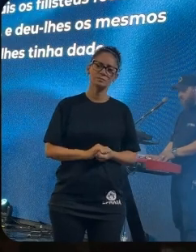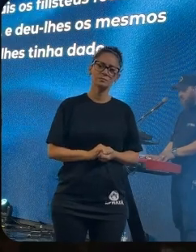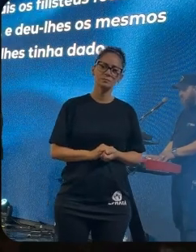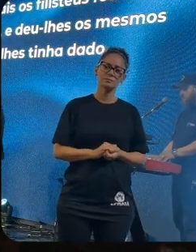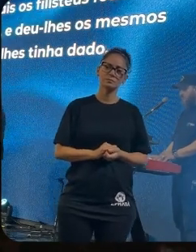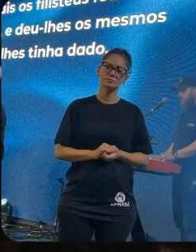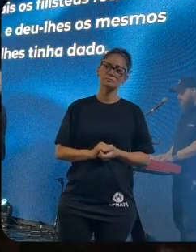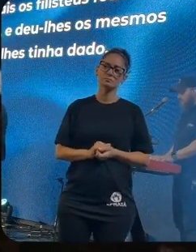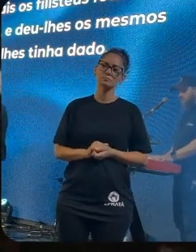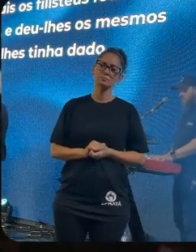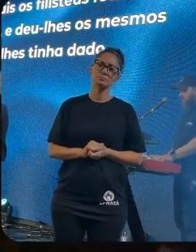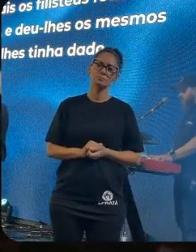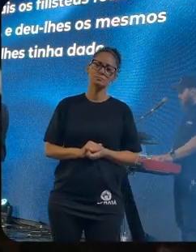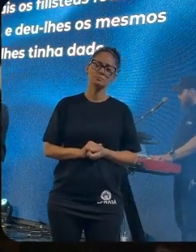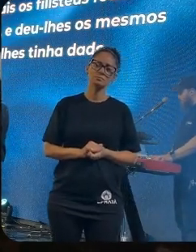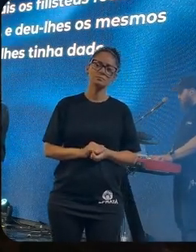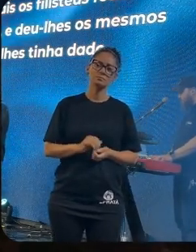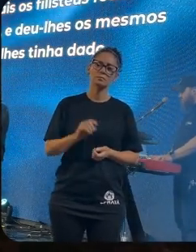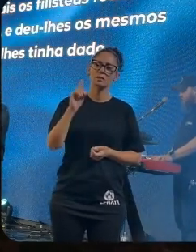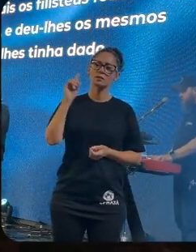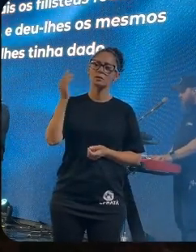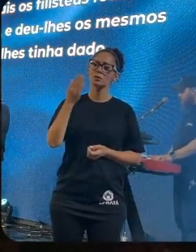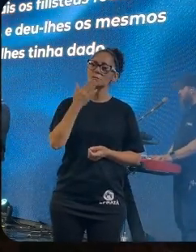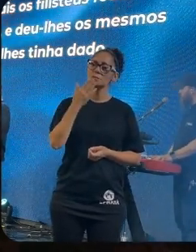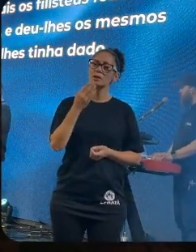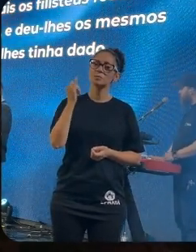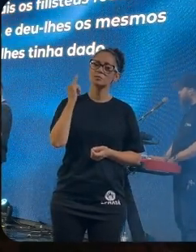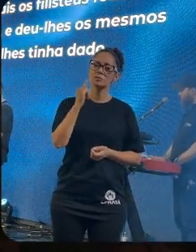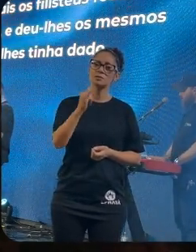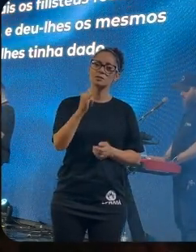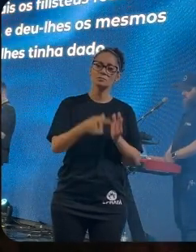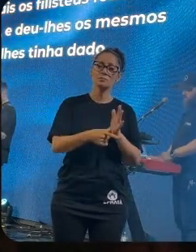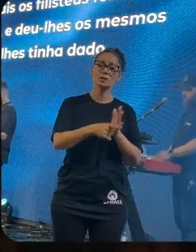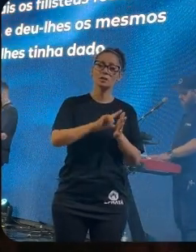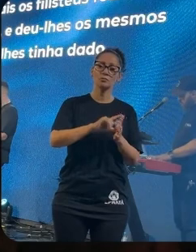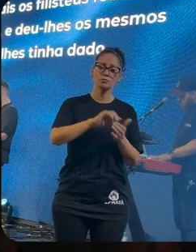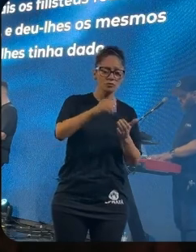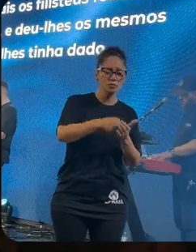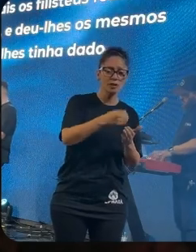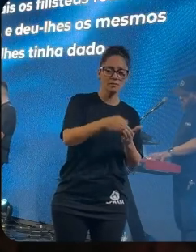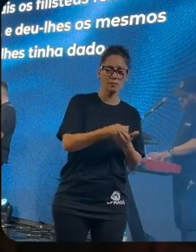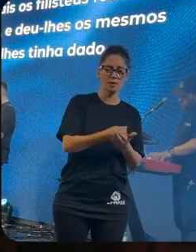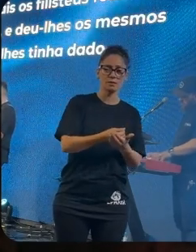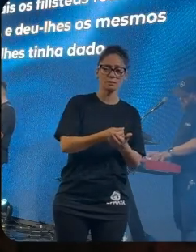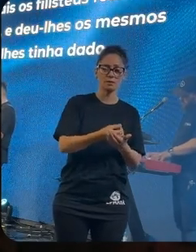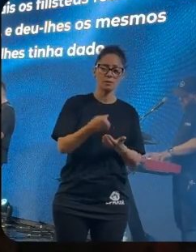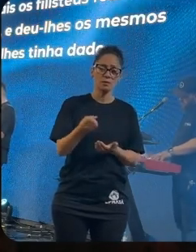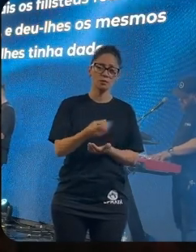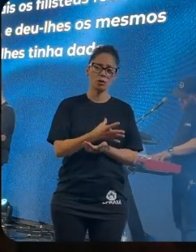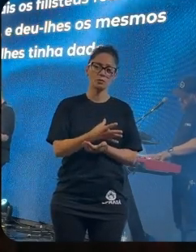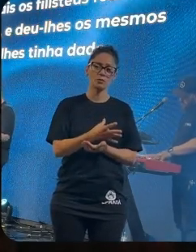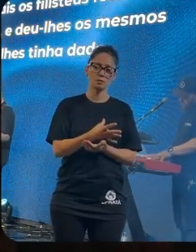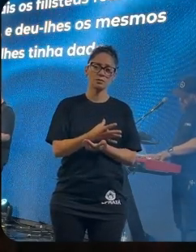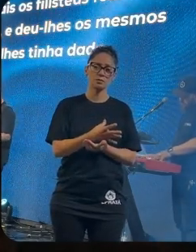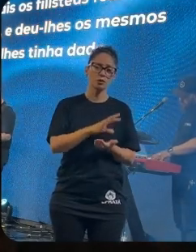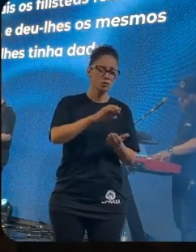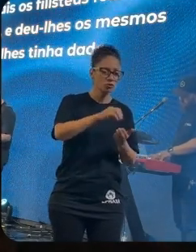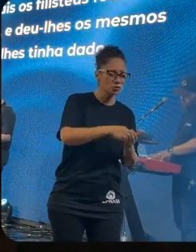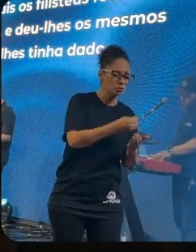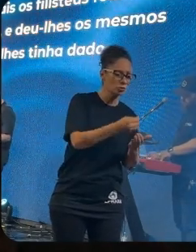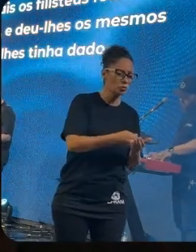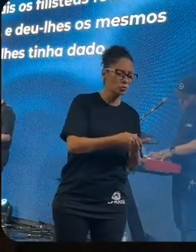Deus me pede para te dizer: antes de cavar novos poços, desentulhe os poços que Ele já te